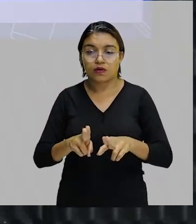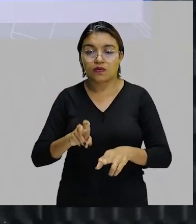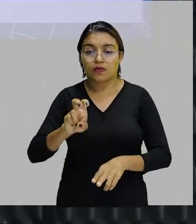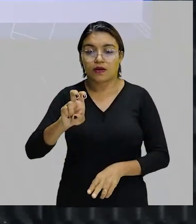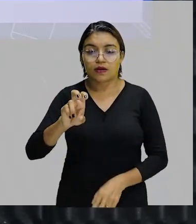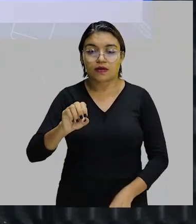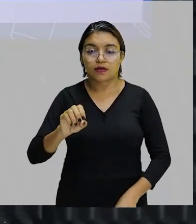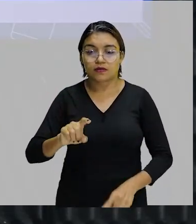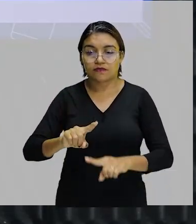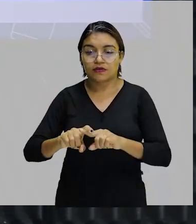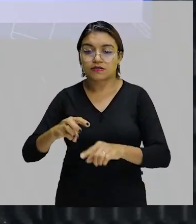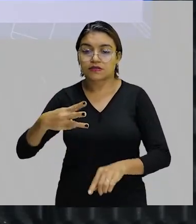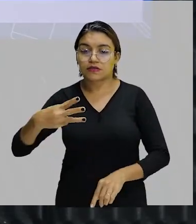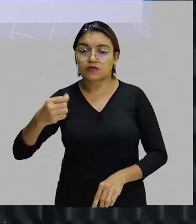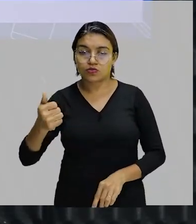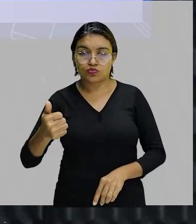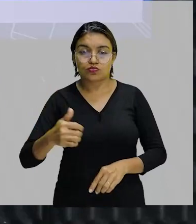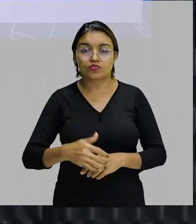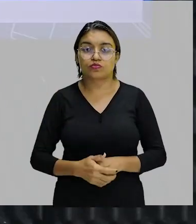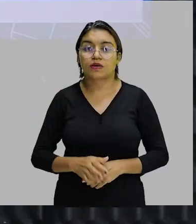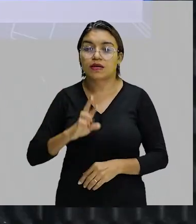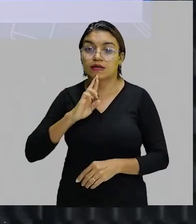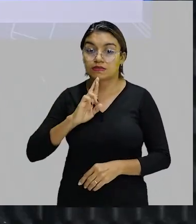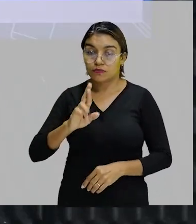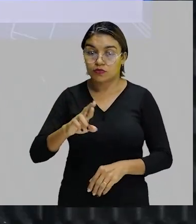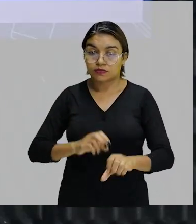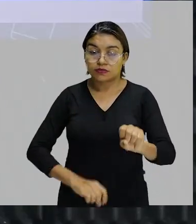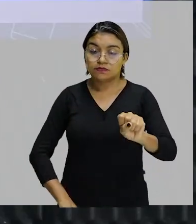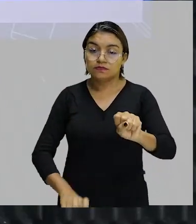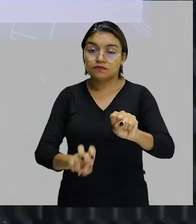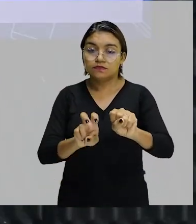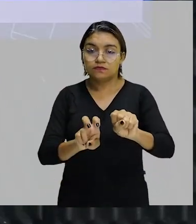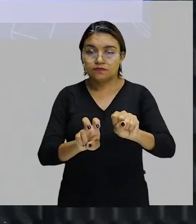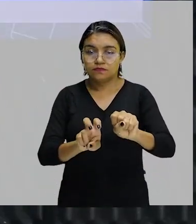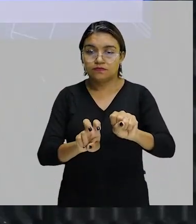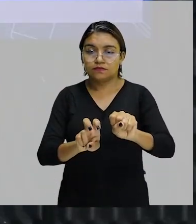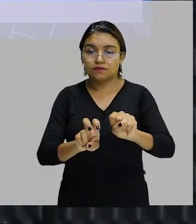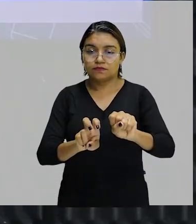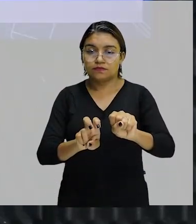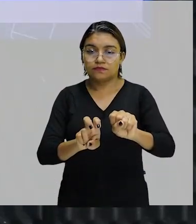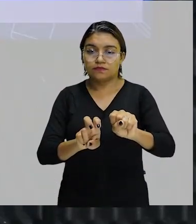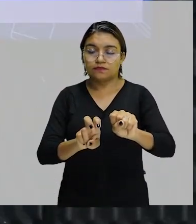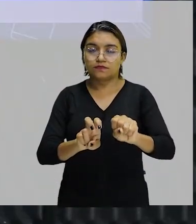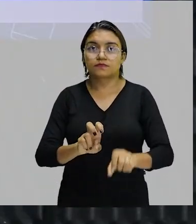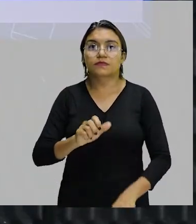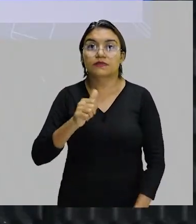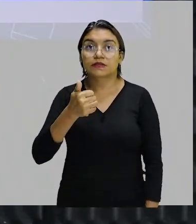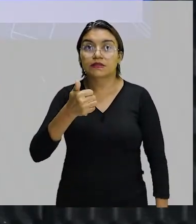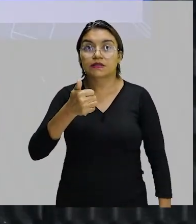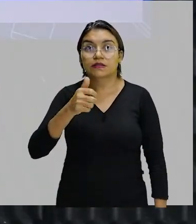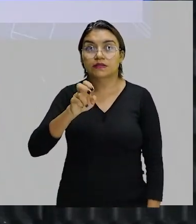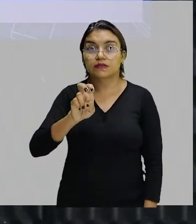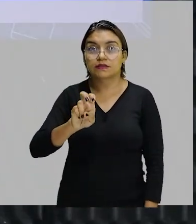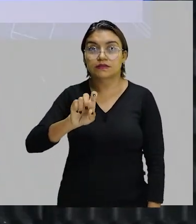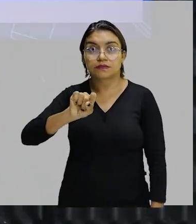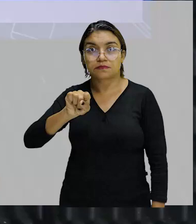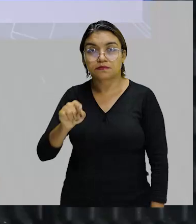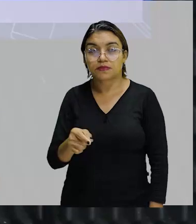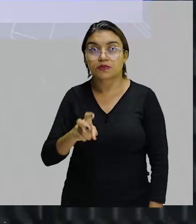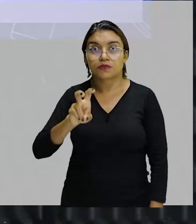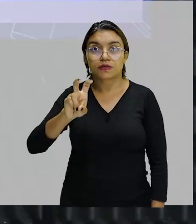31. E essa resposta, né, a soma dos 5 termos, é justamente R$